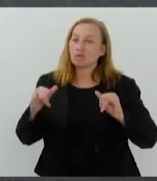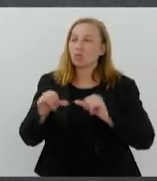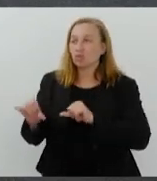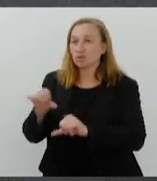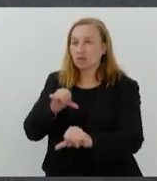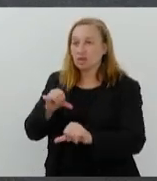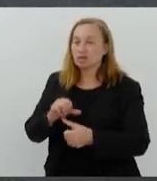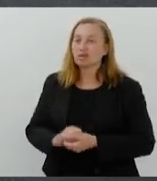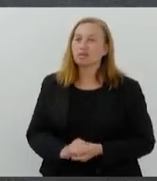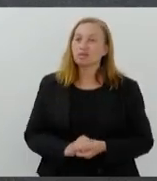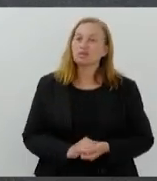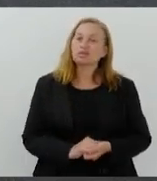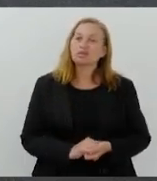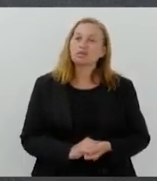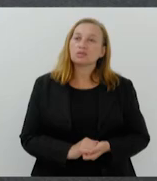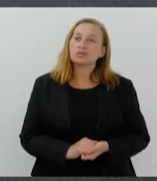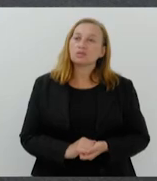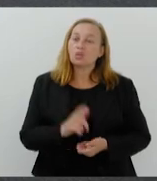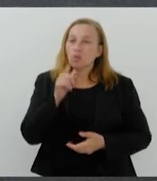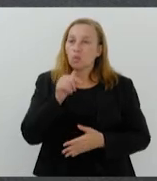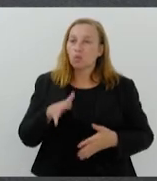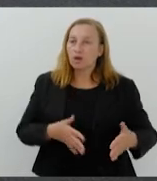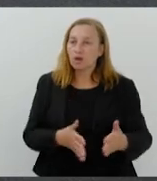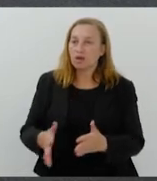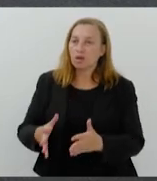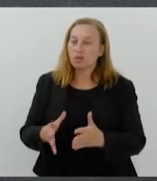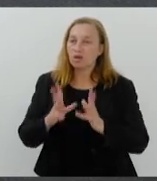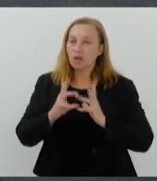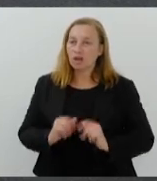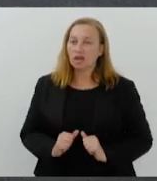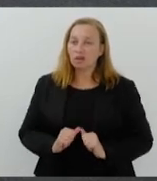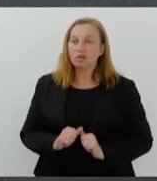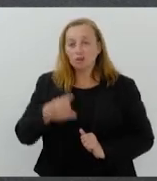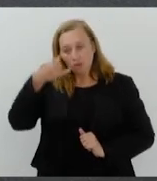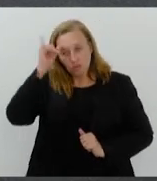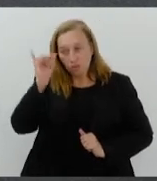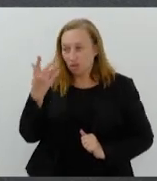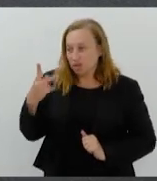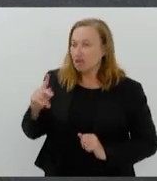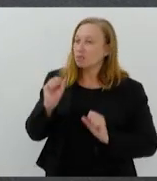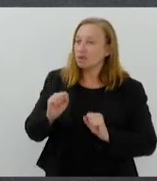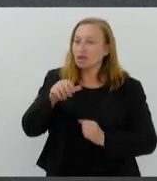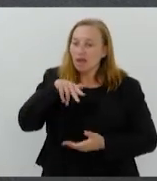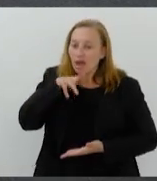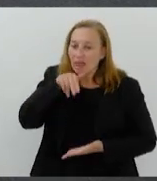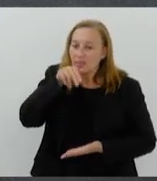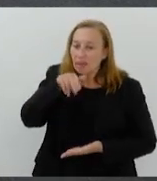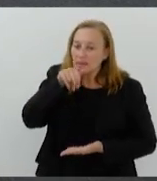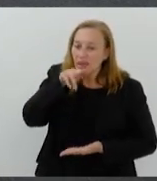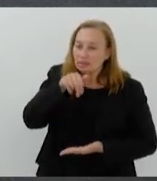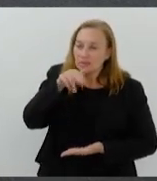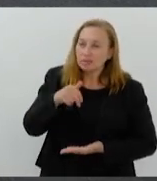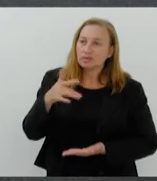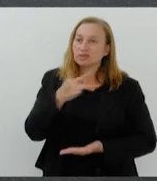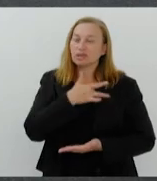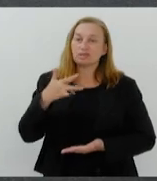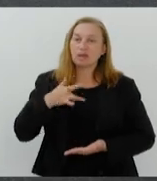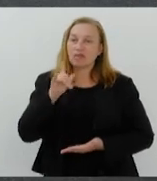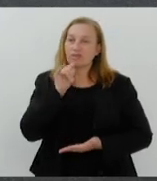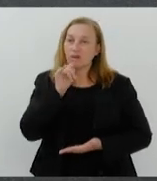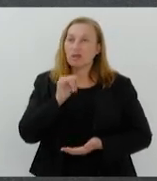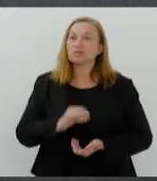contrário, um rio sem poluição, os boizinhos dele terão uma água mais farta, mais limpa. Se